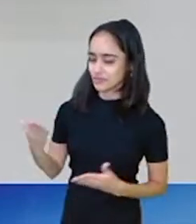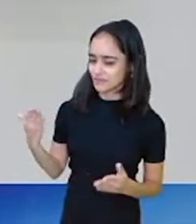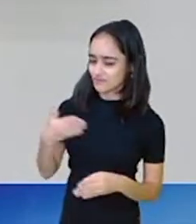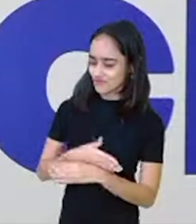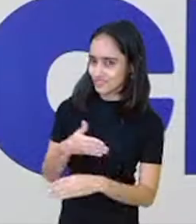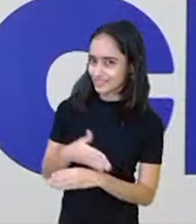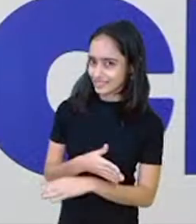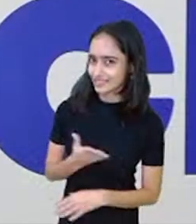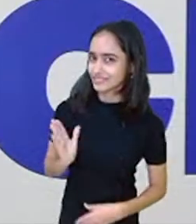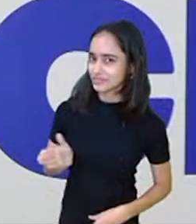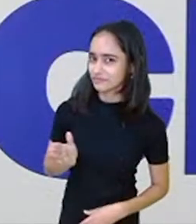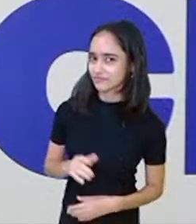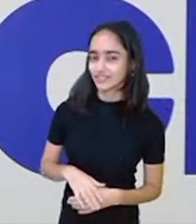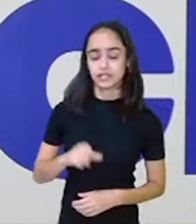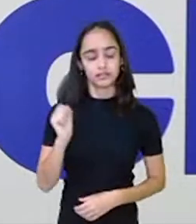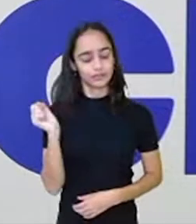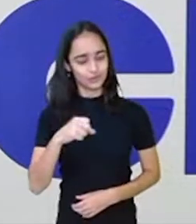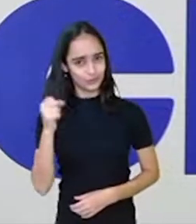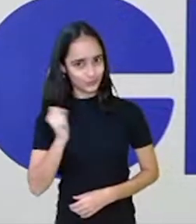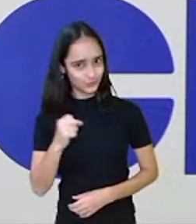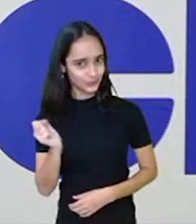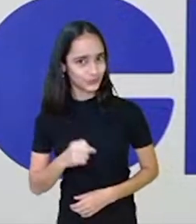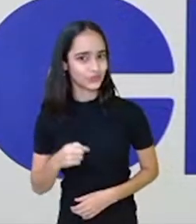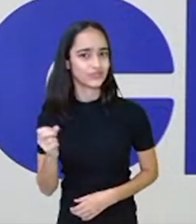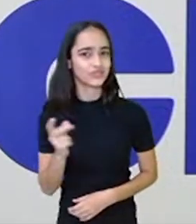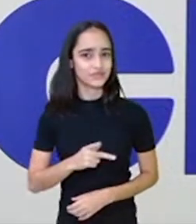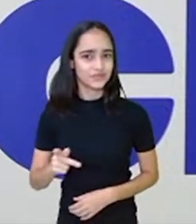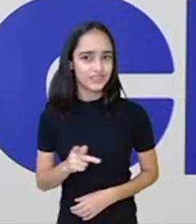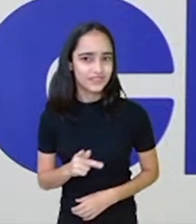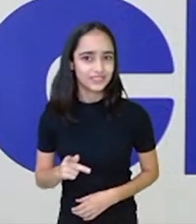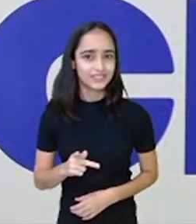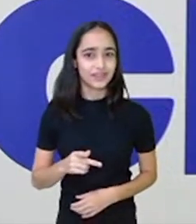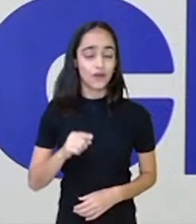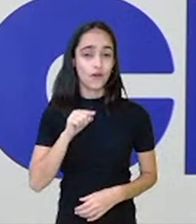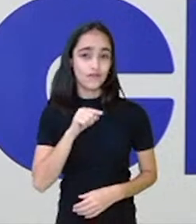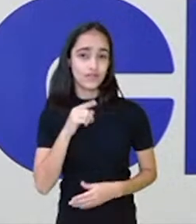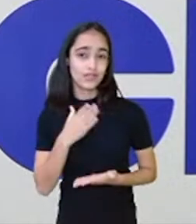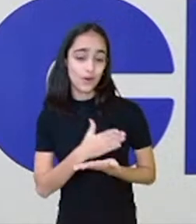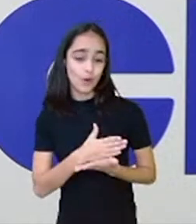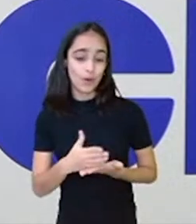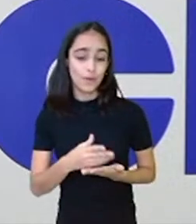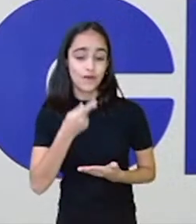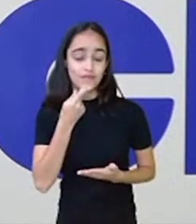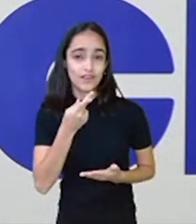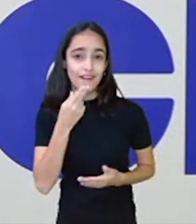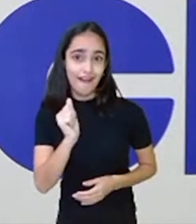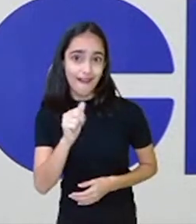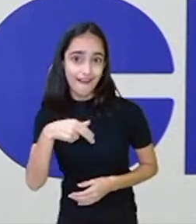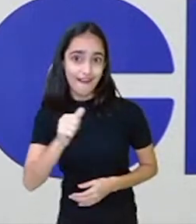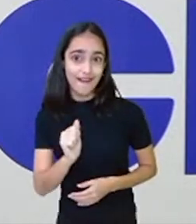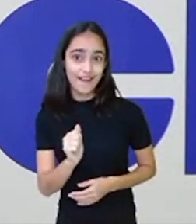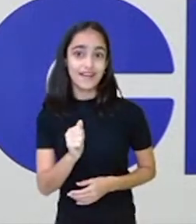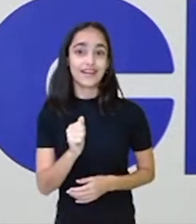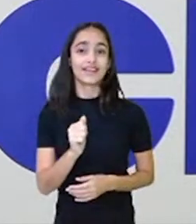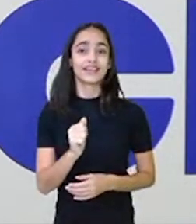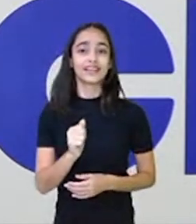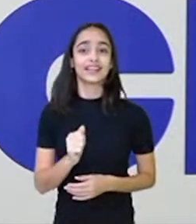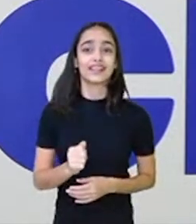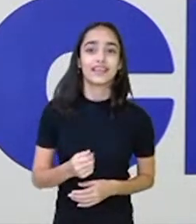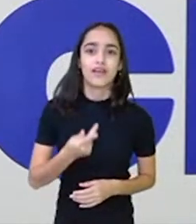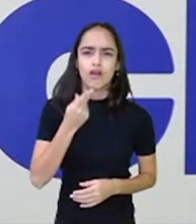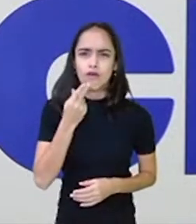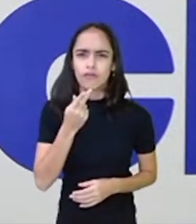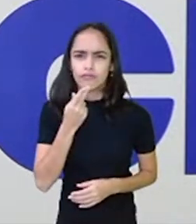aula? Ah, com certeza, professora Eli. Quando você começou a falar, ó, a Ana colocou logo que os sinais